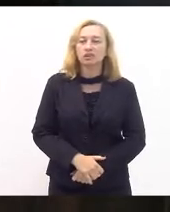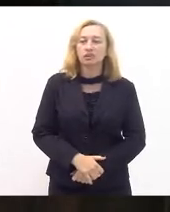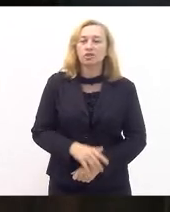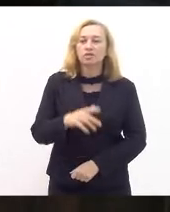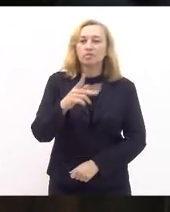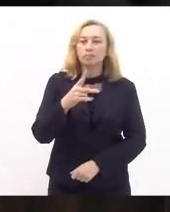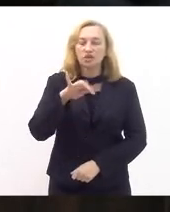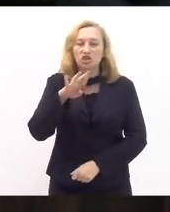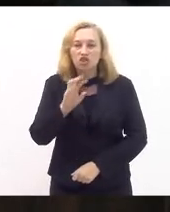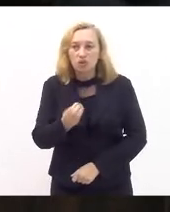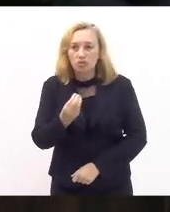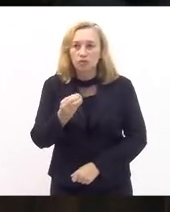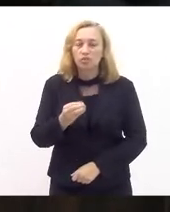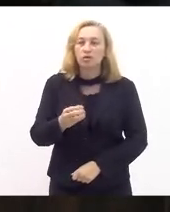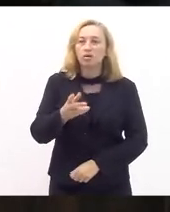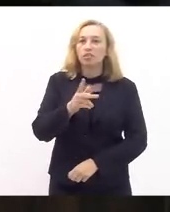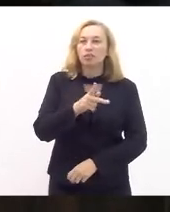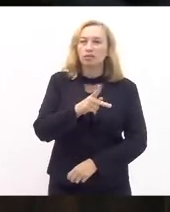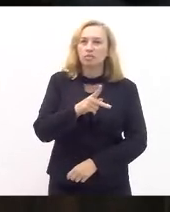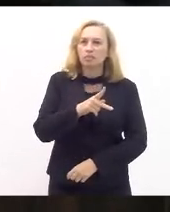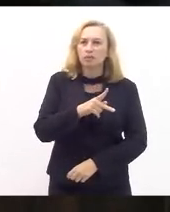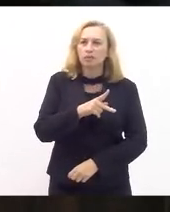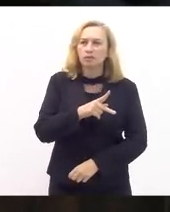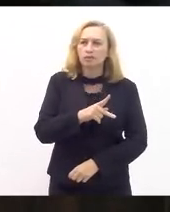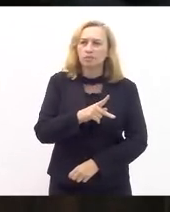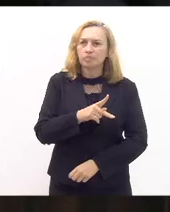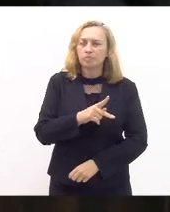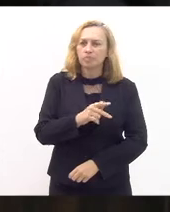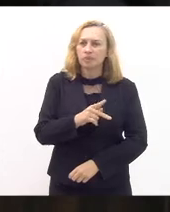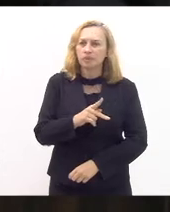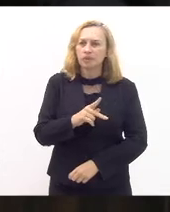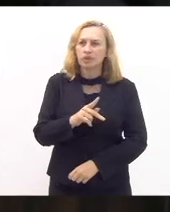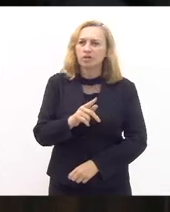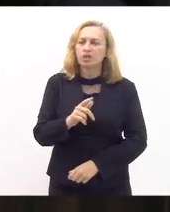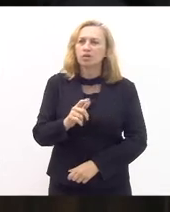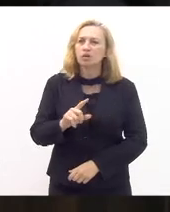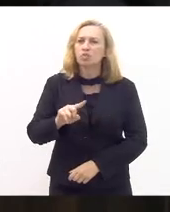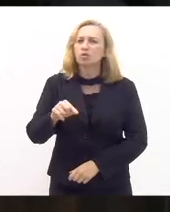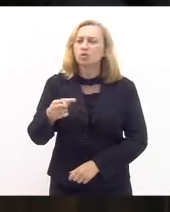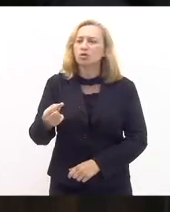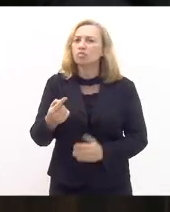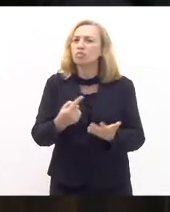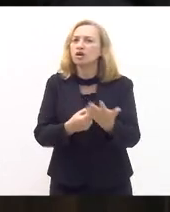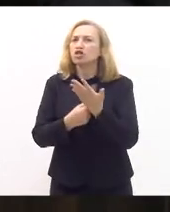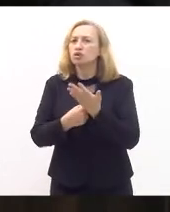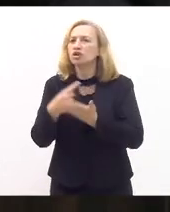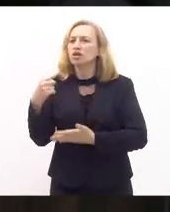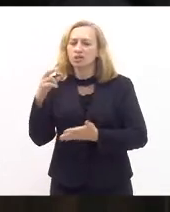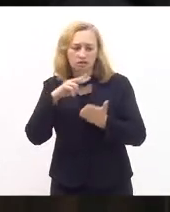Epinho, presidente... Cadê o cerimonial, hein? Me ajuda aqui.